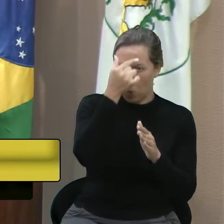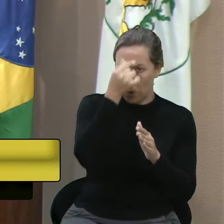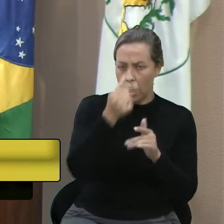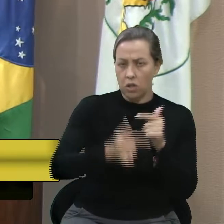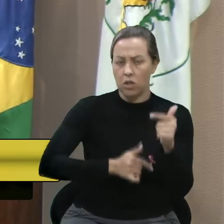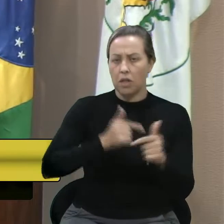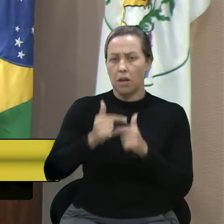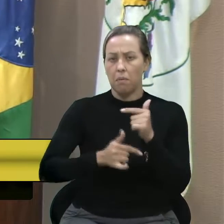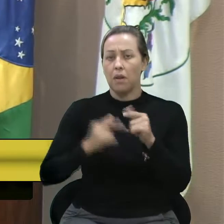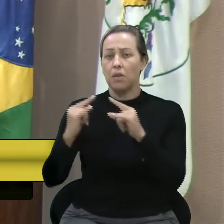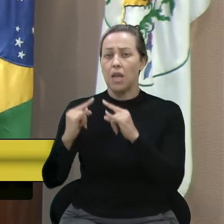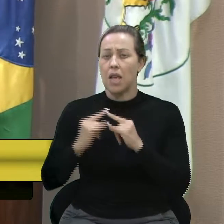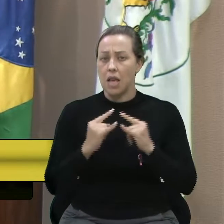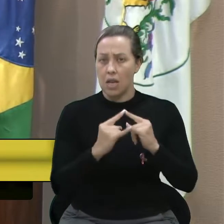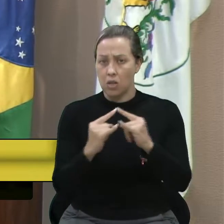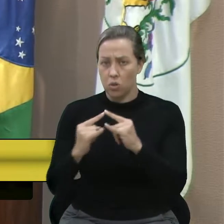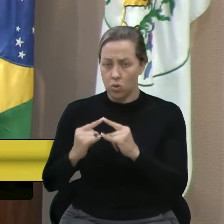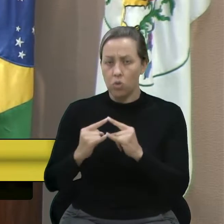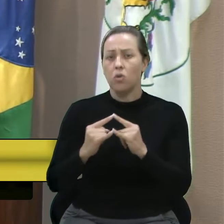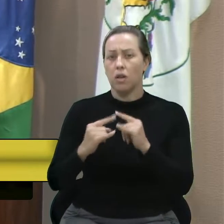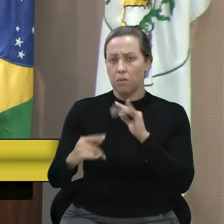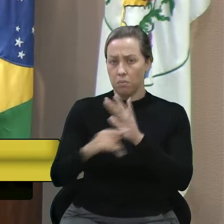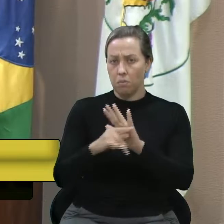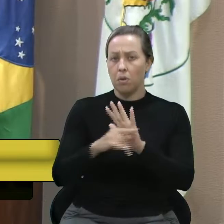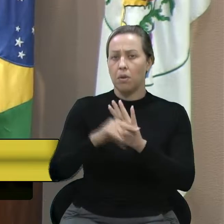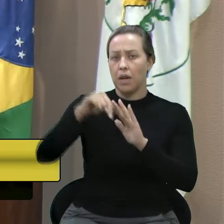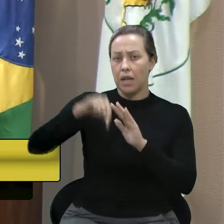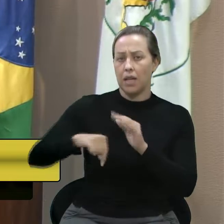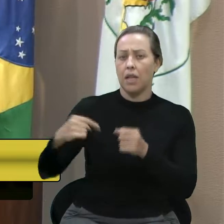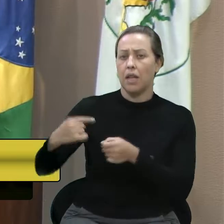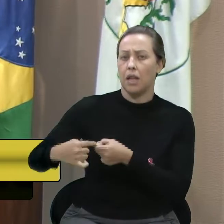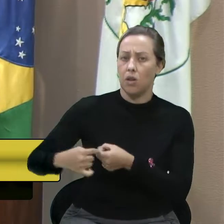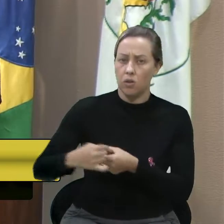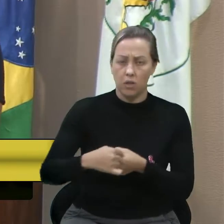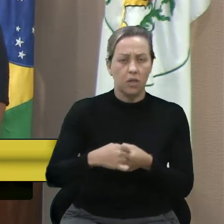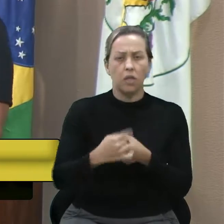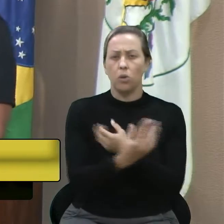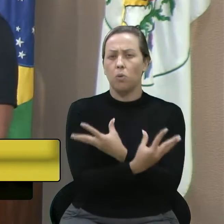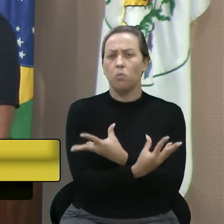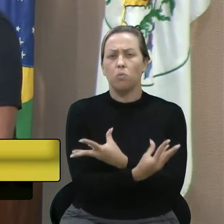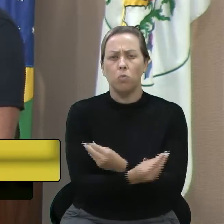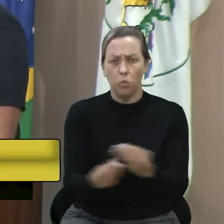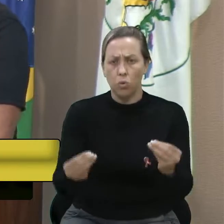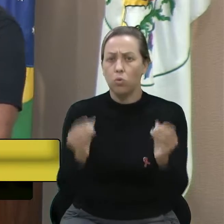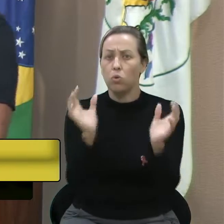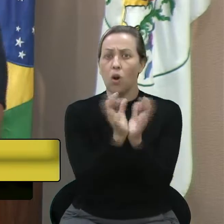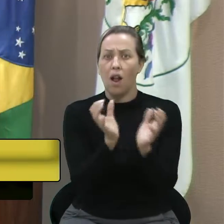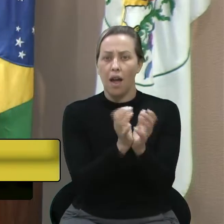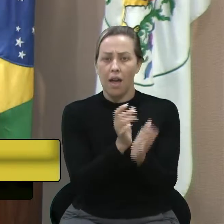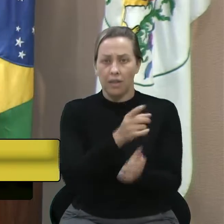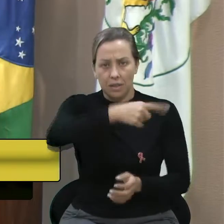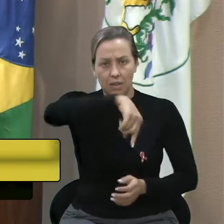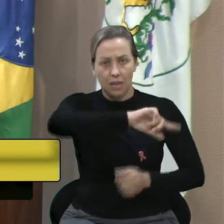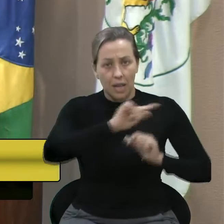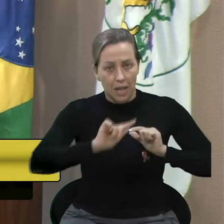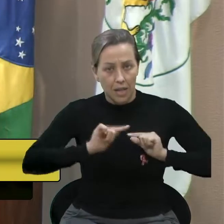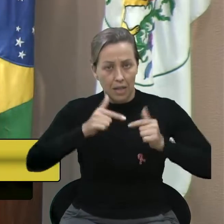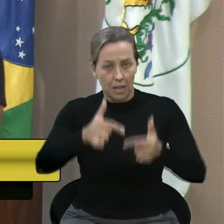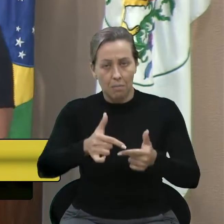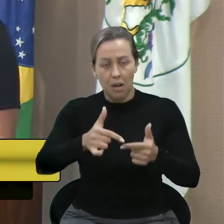e instituições na nossa cidade. Muitos dos colegas que atuam no